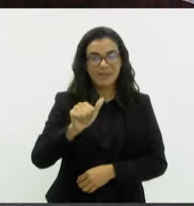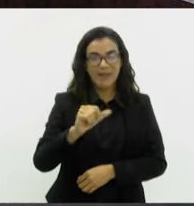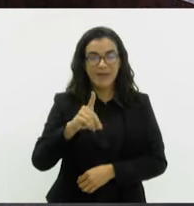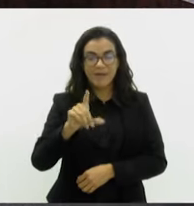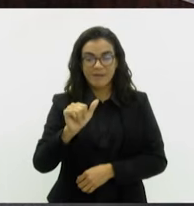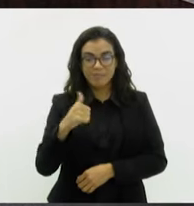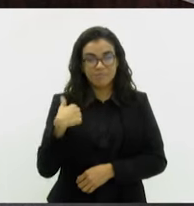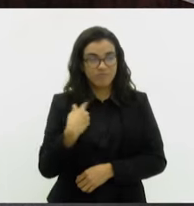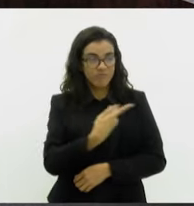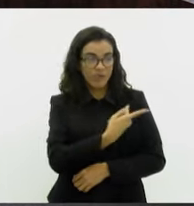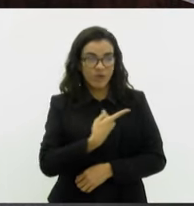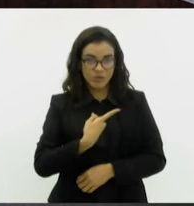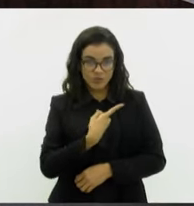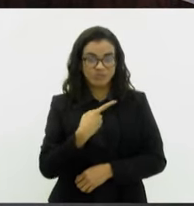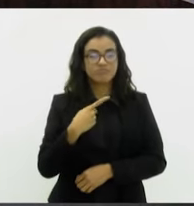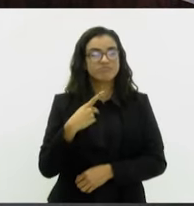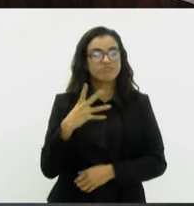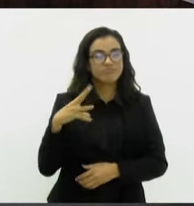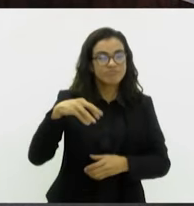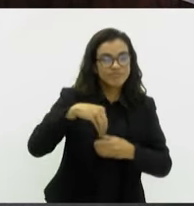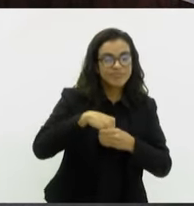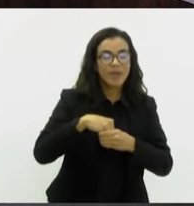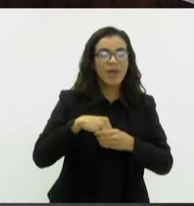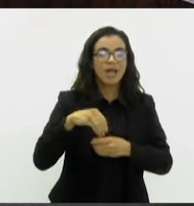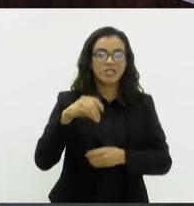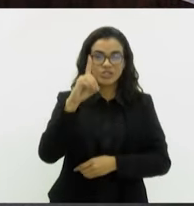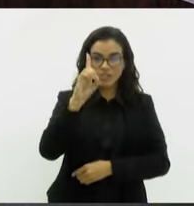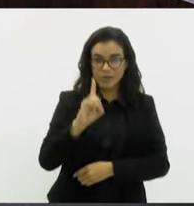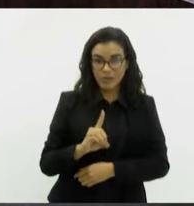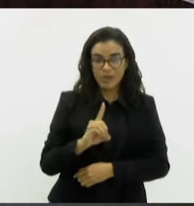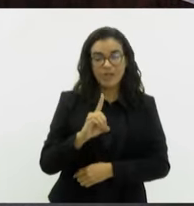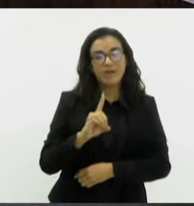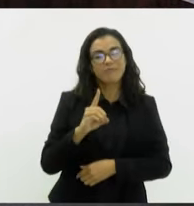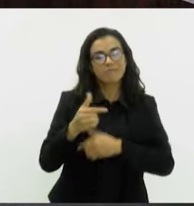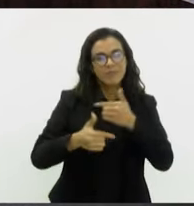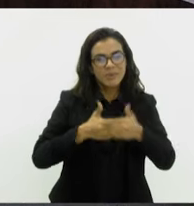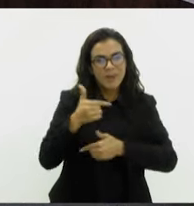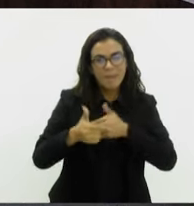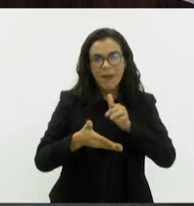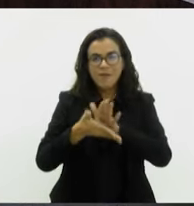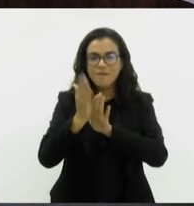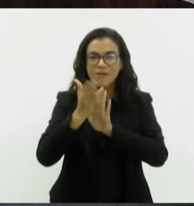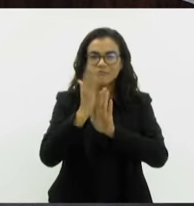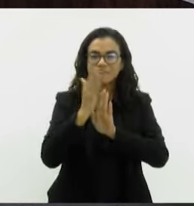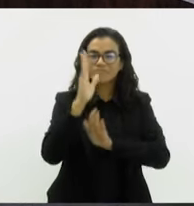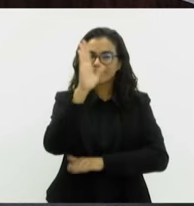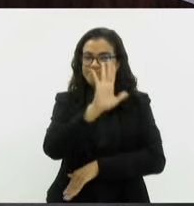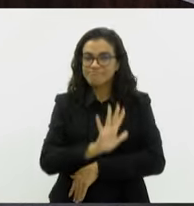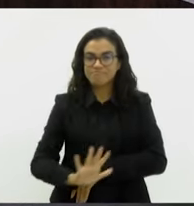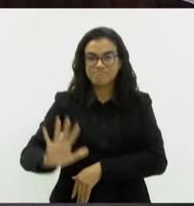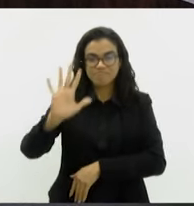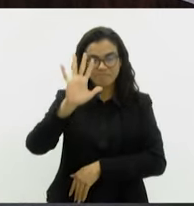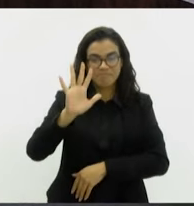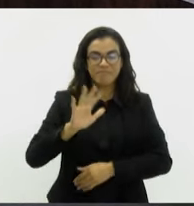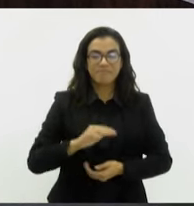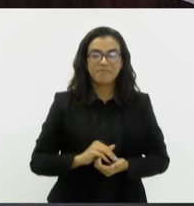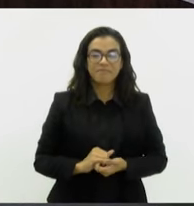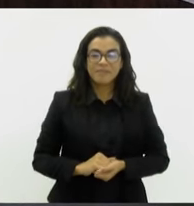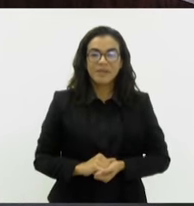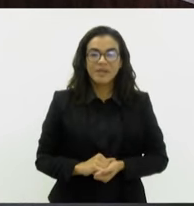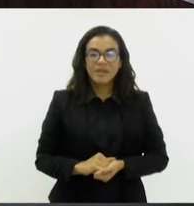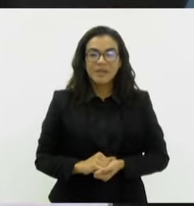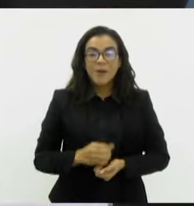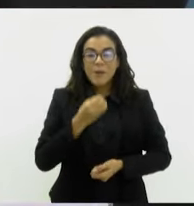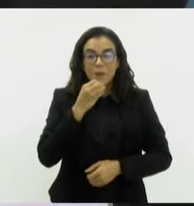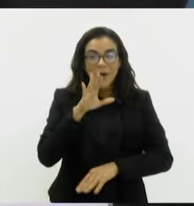compomos A Diretoria também e a gente sai fazendo trabalhos aí pelo Brasil aa por favor Célia ó